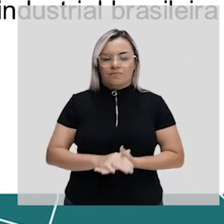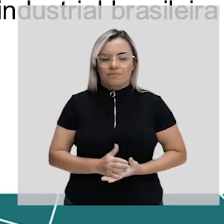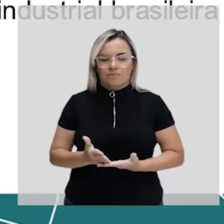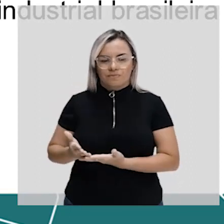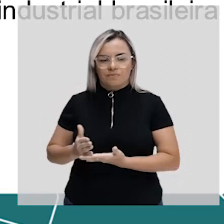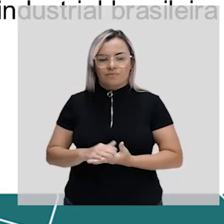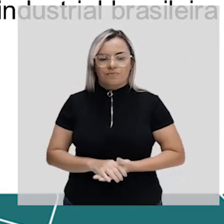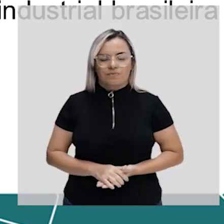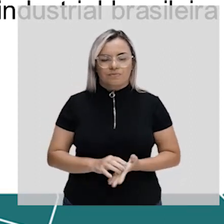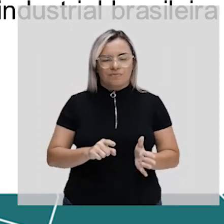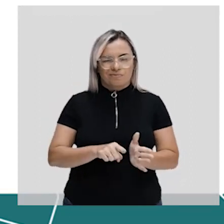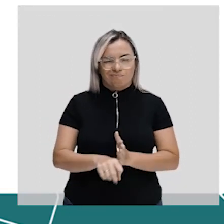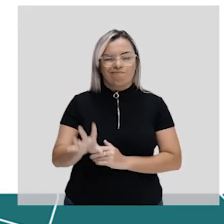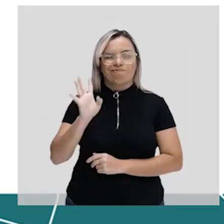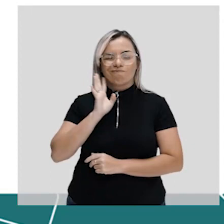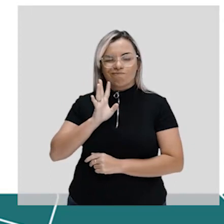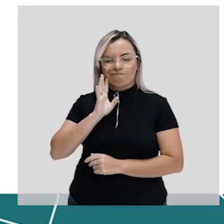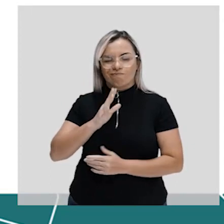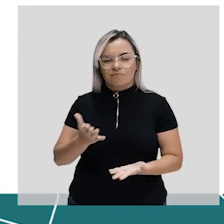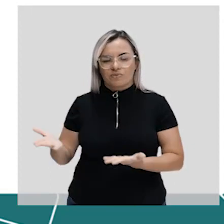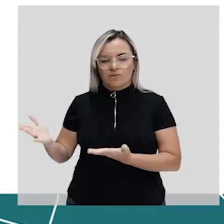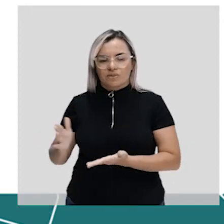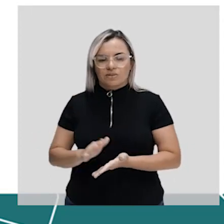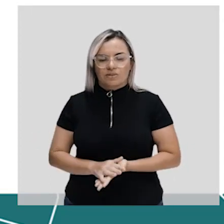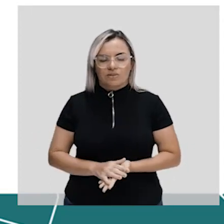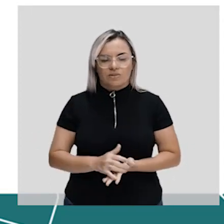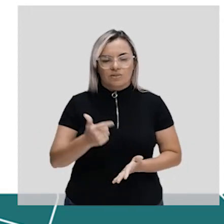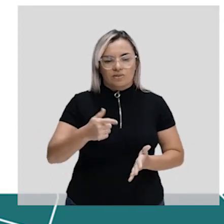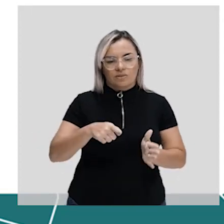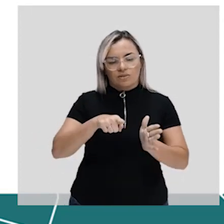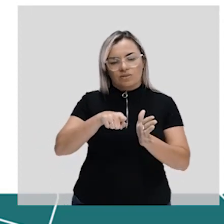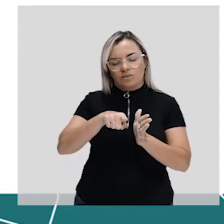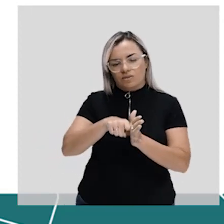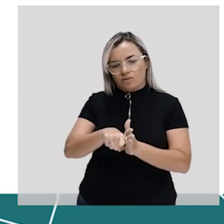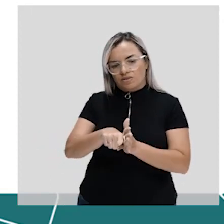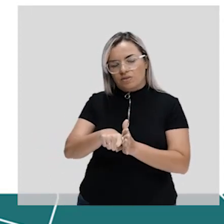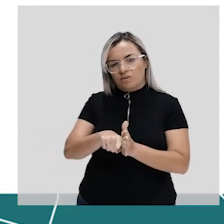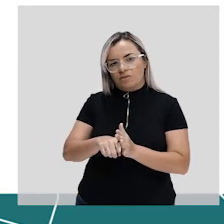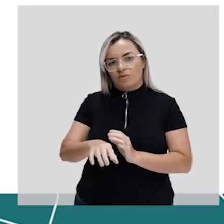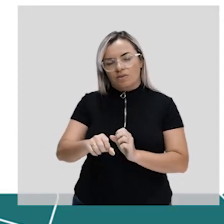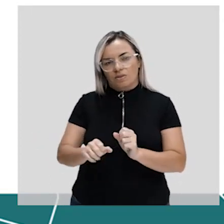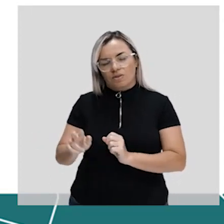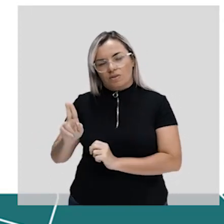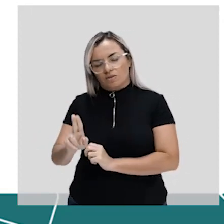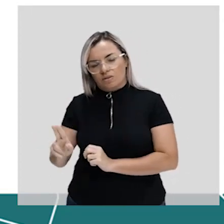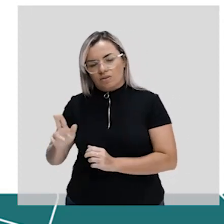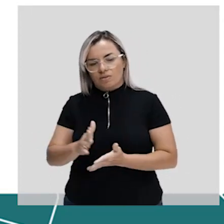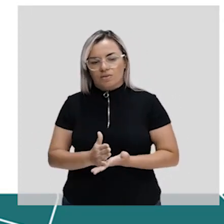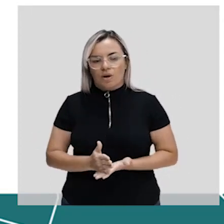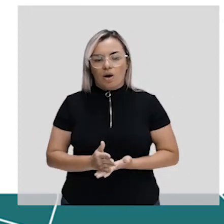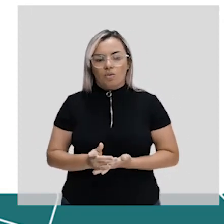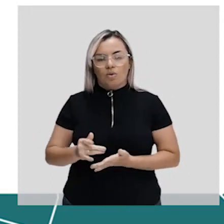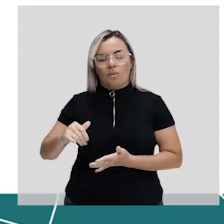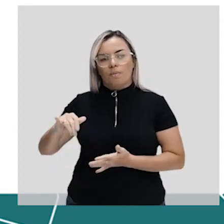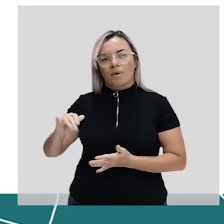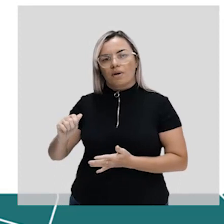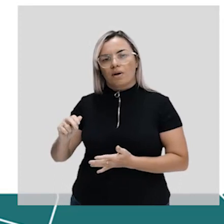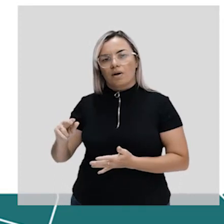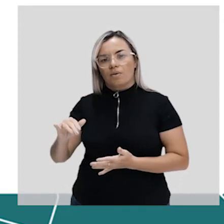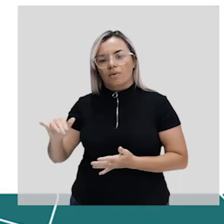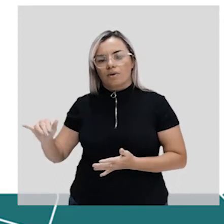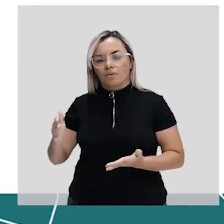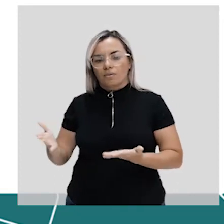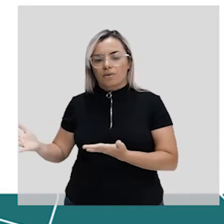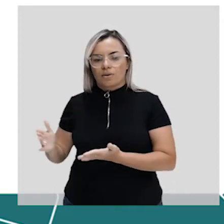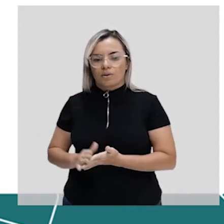não? Olha essa questão aqui, da Universidade Federal do Piauí, galera. Questão muito legal, diga-se de passagem. Observe o mapa,